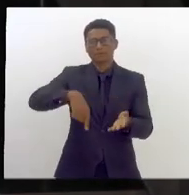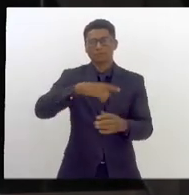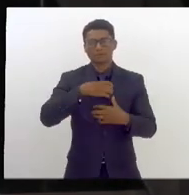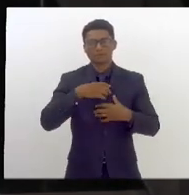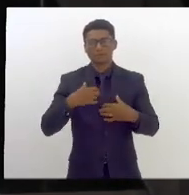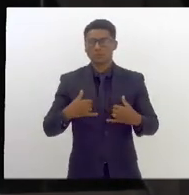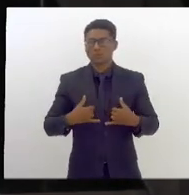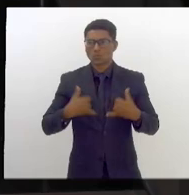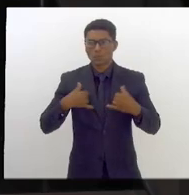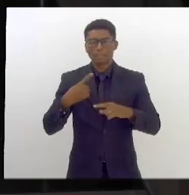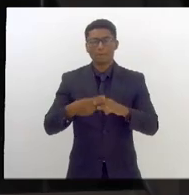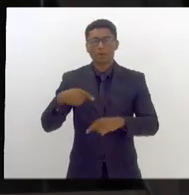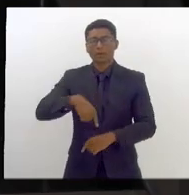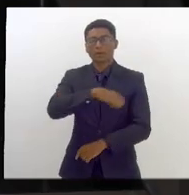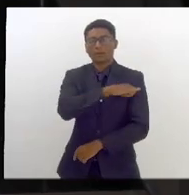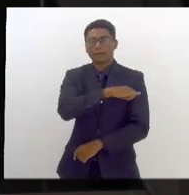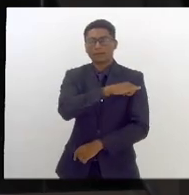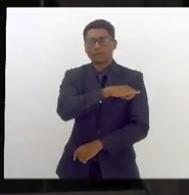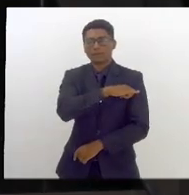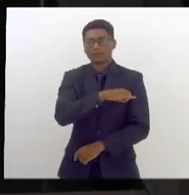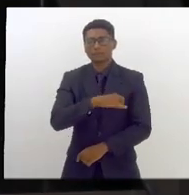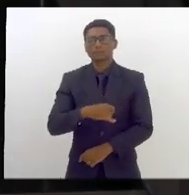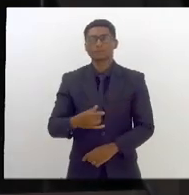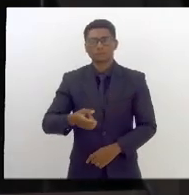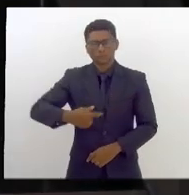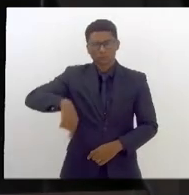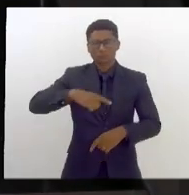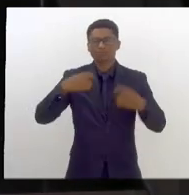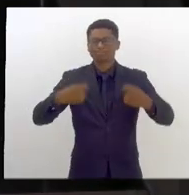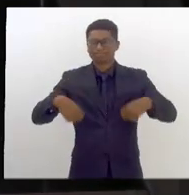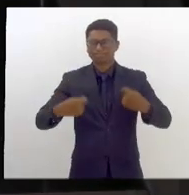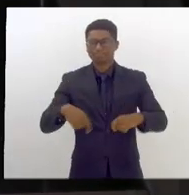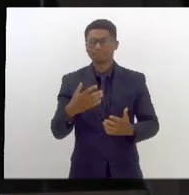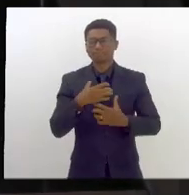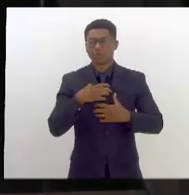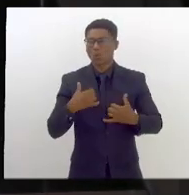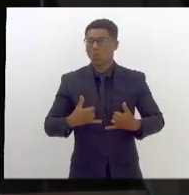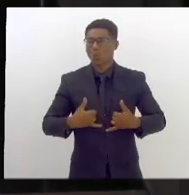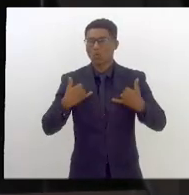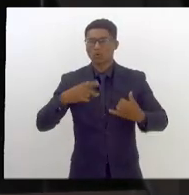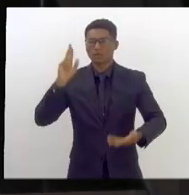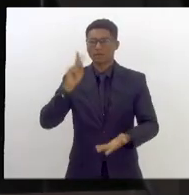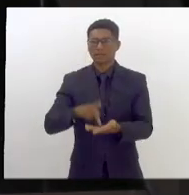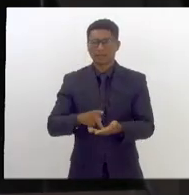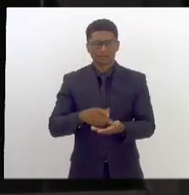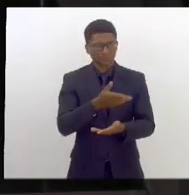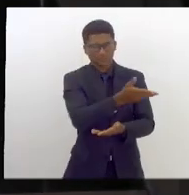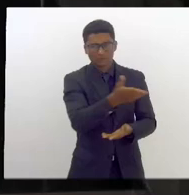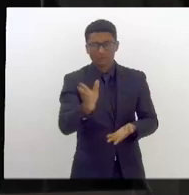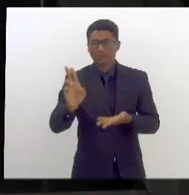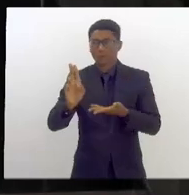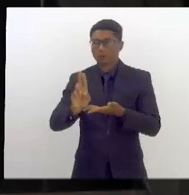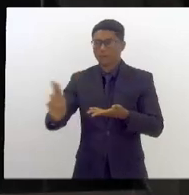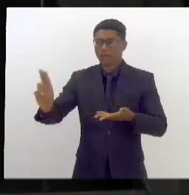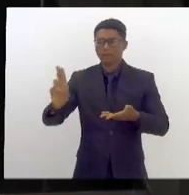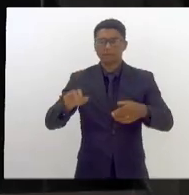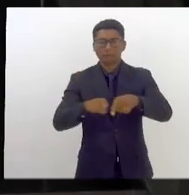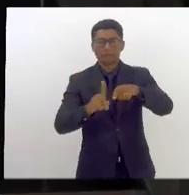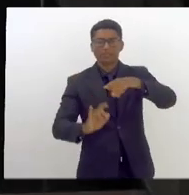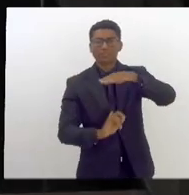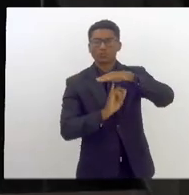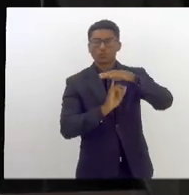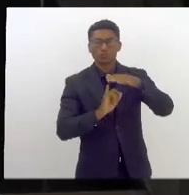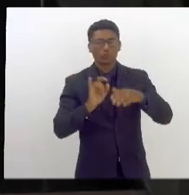que aqui no Rio de Janeiro nós temos que ter muito orgulho das nossas universidades federais dos nossos institutos federais